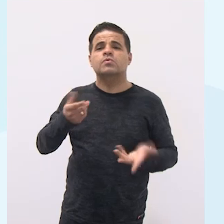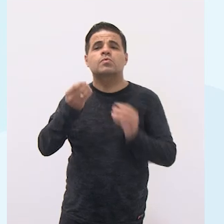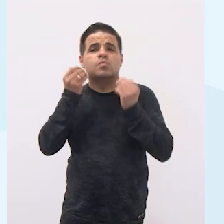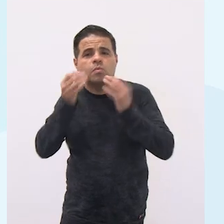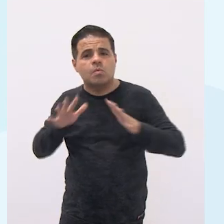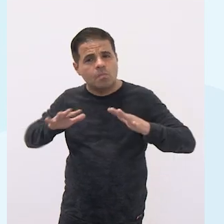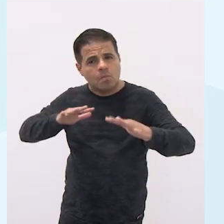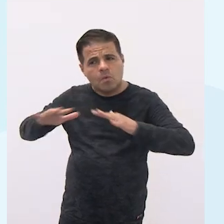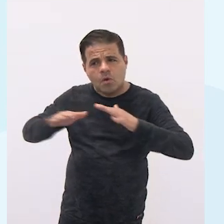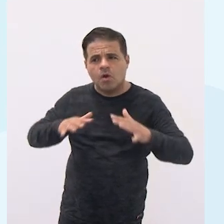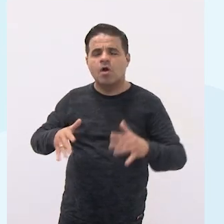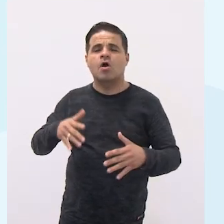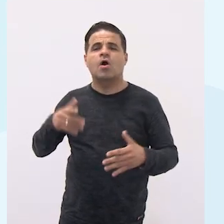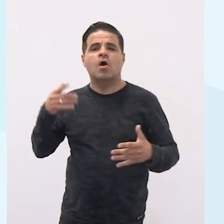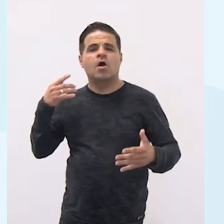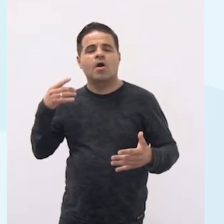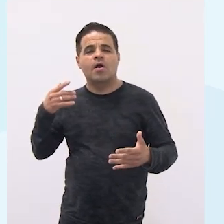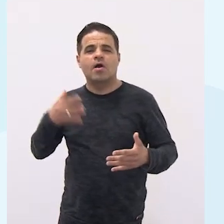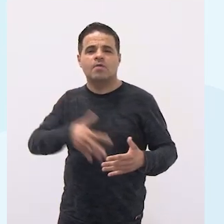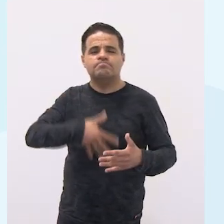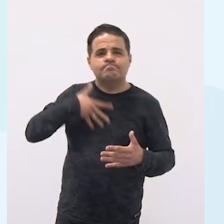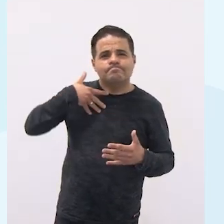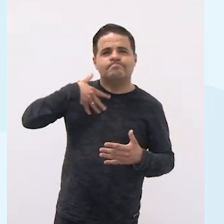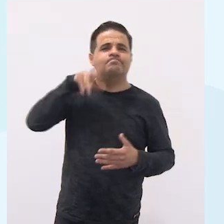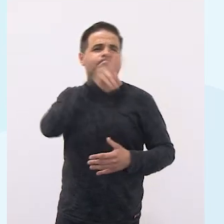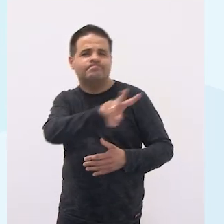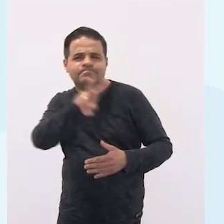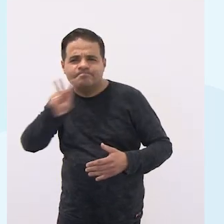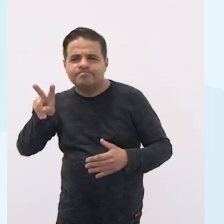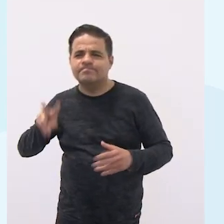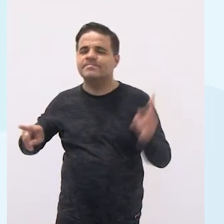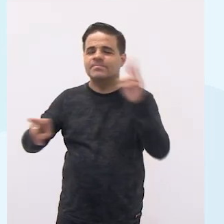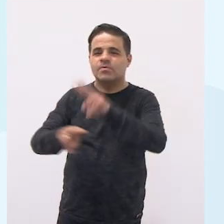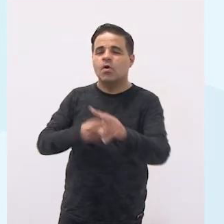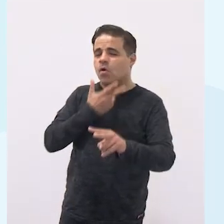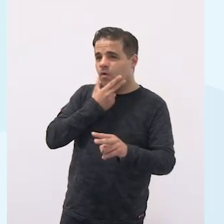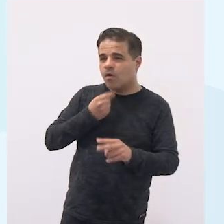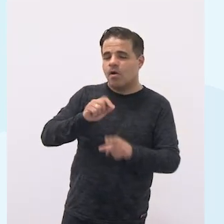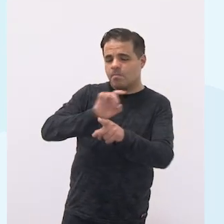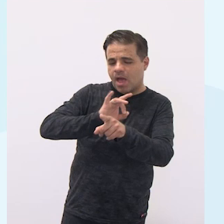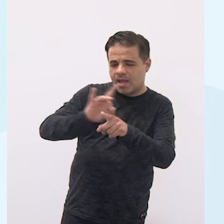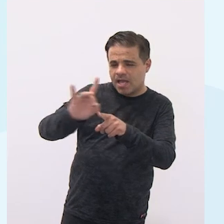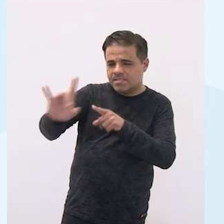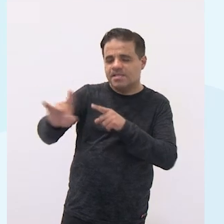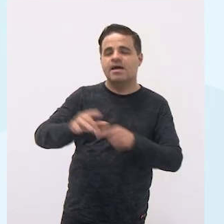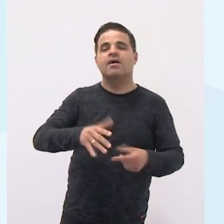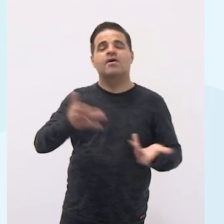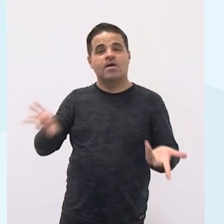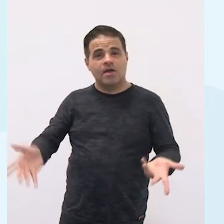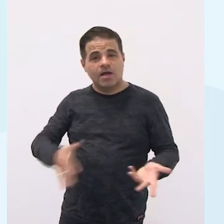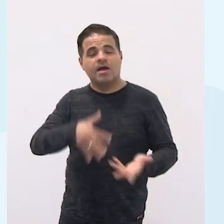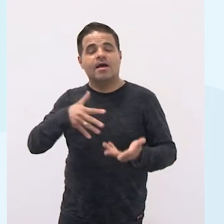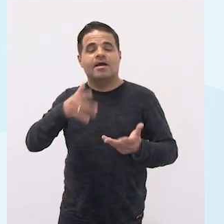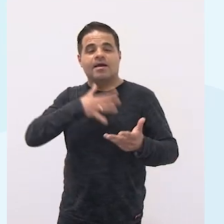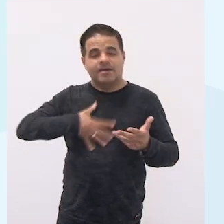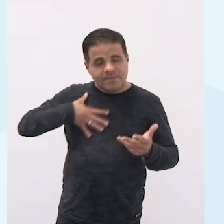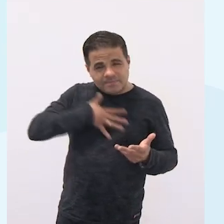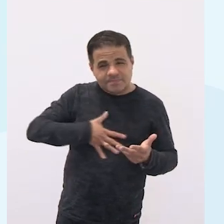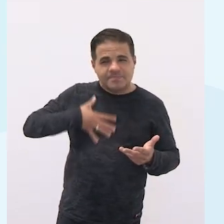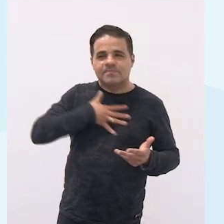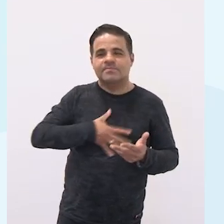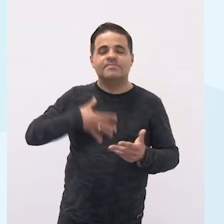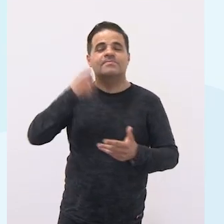move, a excitação é você ficar molhada, se for mulher, no homem a ereção, o orgasmo é o pico do prazer, e